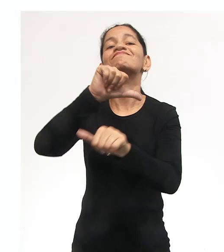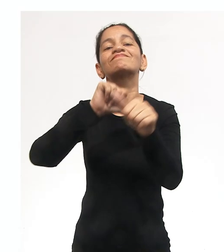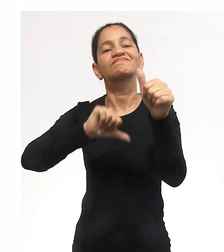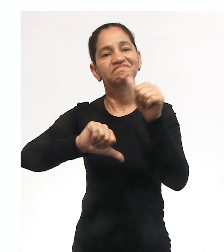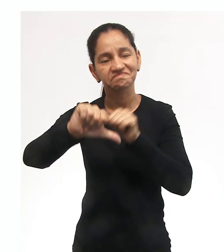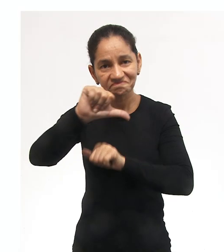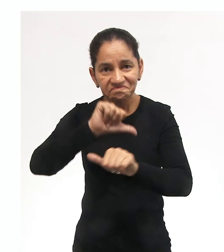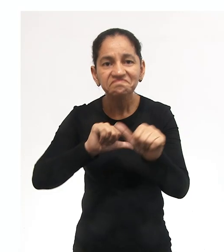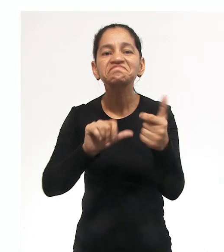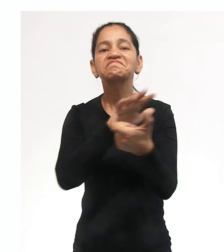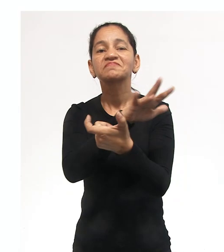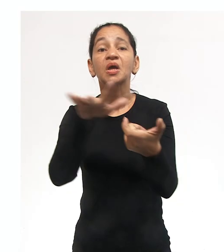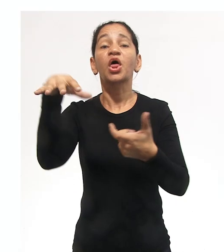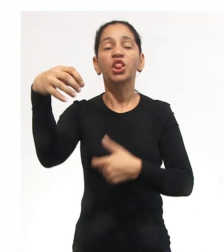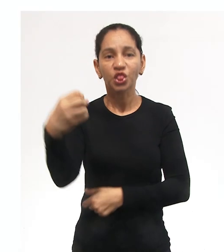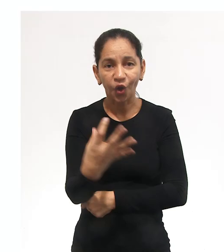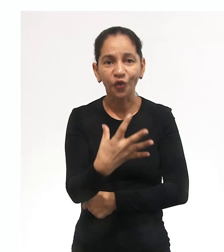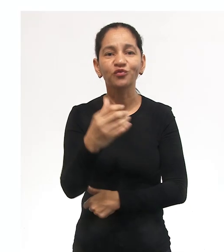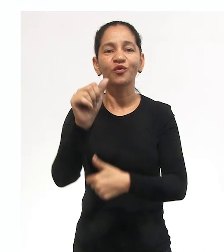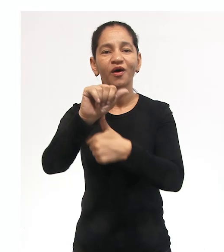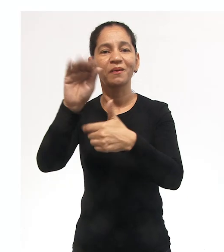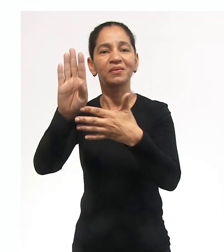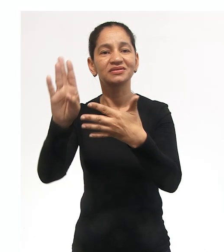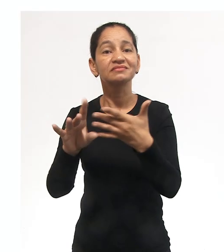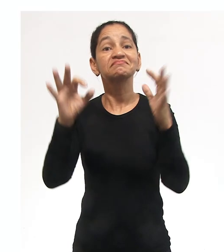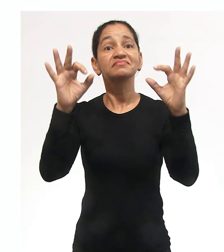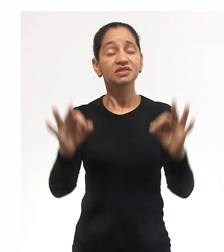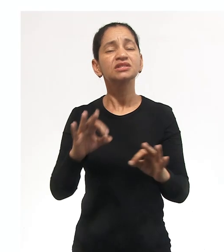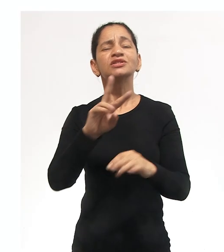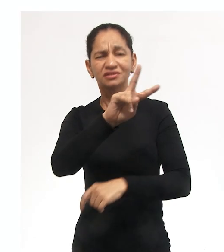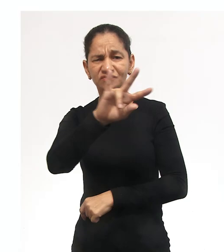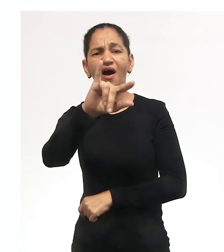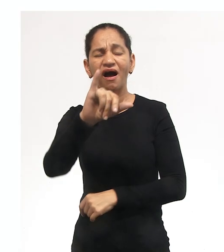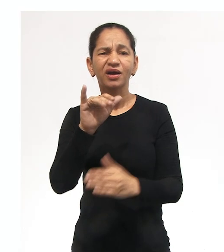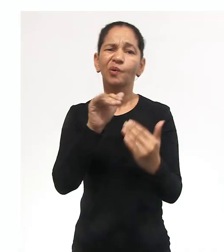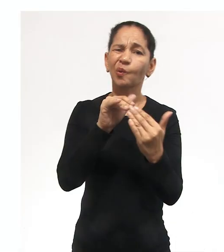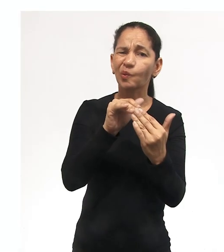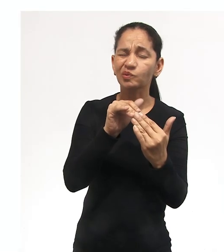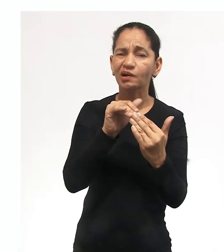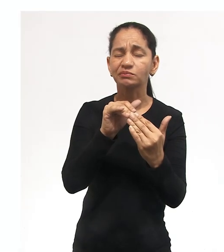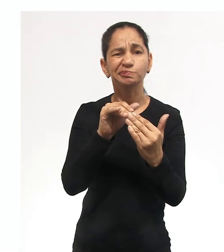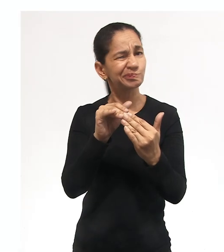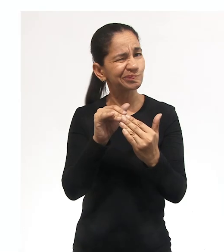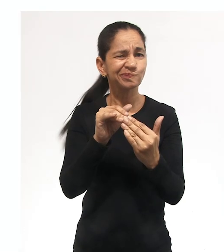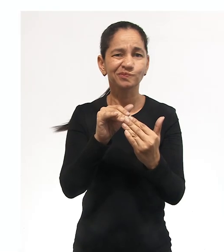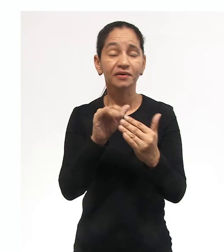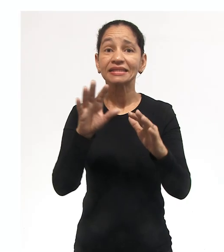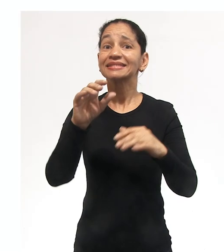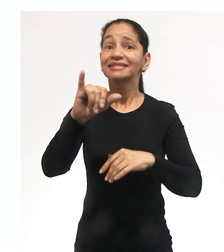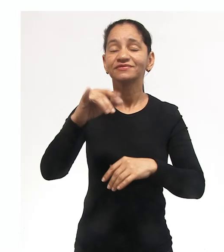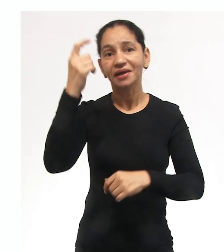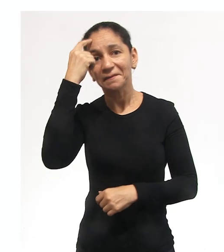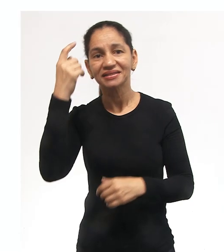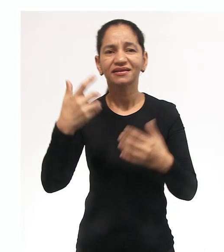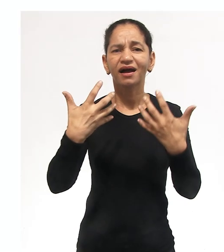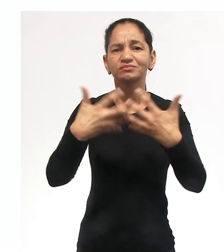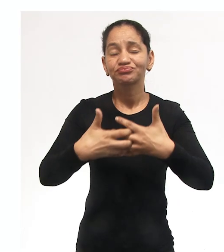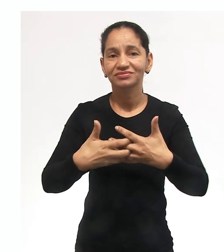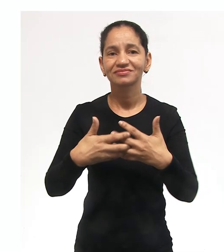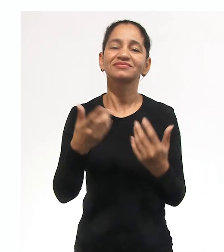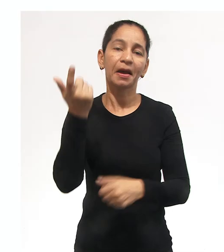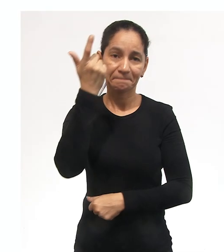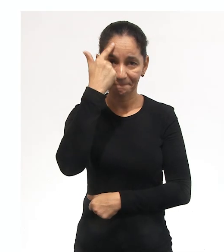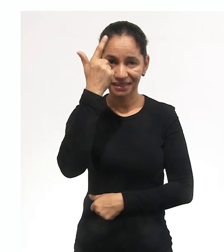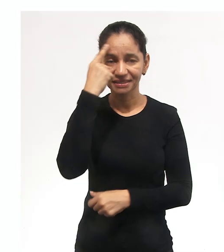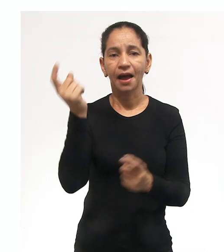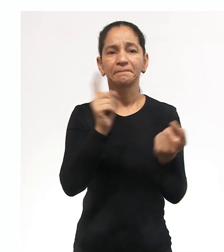e reinvenção da alfabetização. Vocês vão concordar com esses termos ou vocês vão discordar? Nós vamos falar sobre